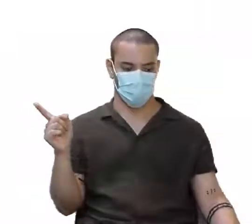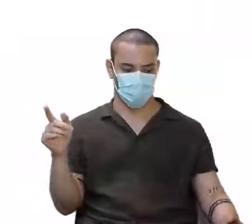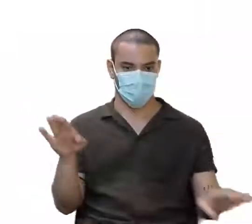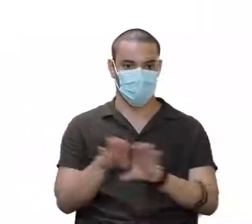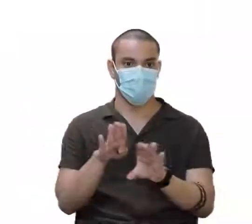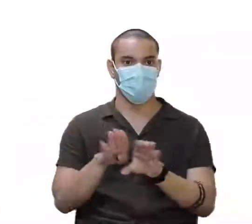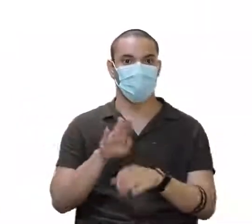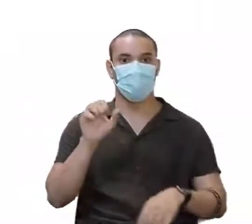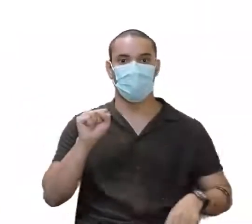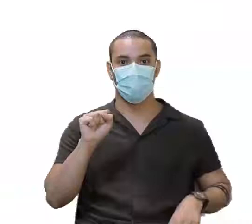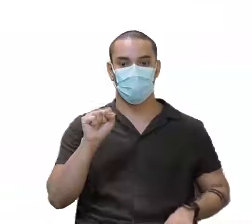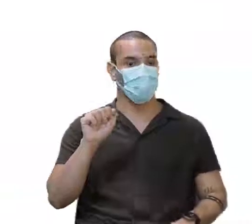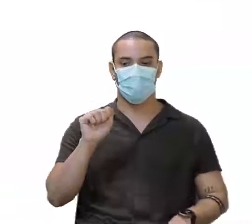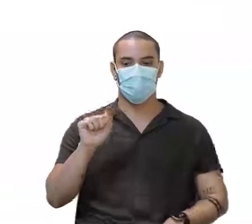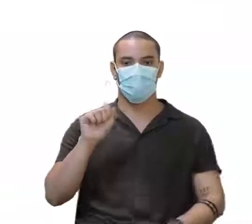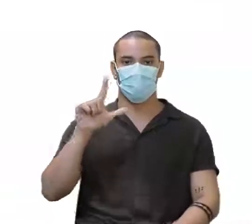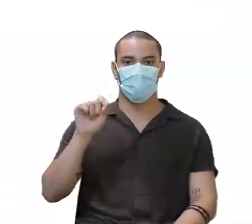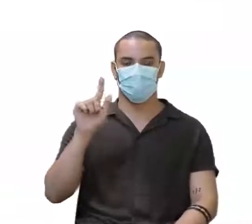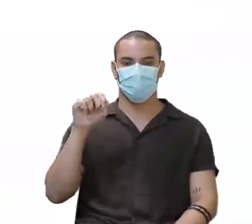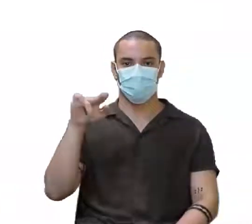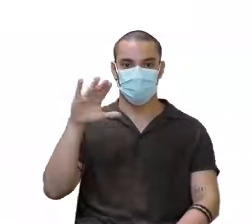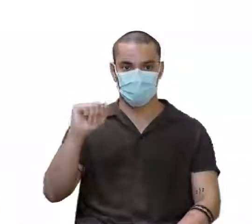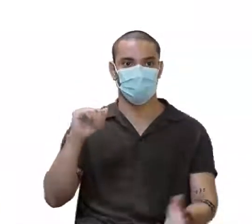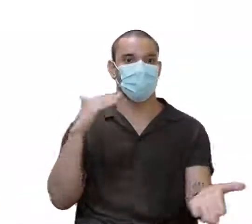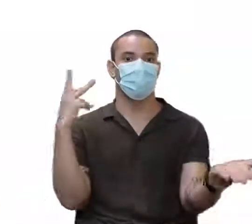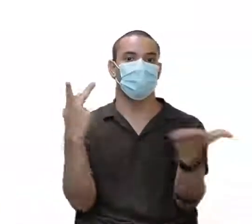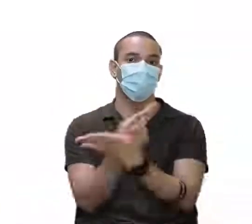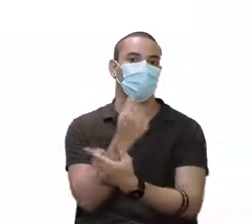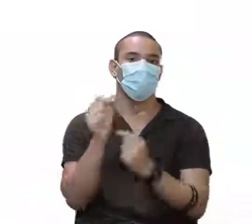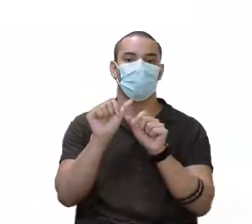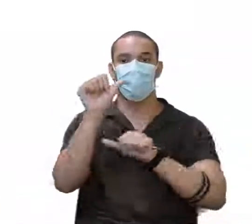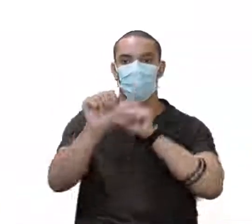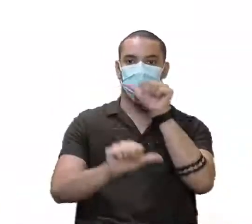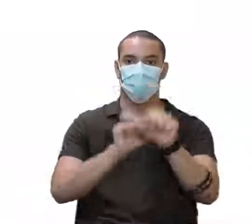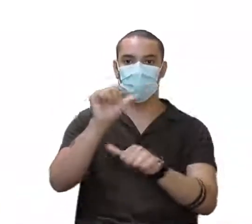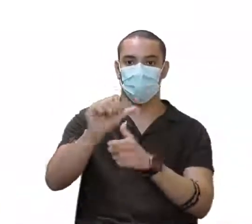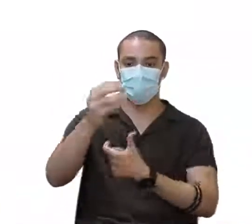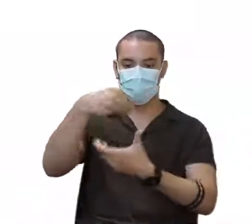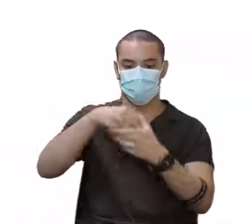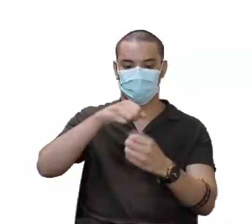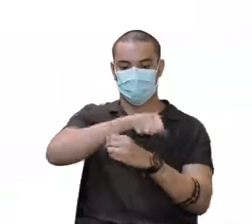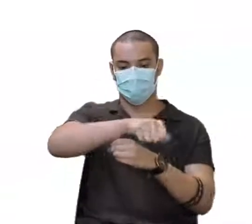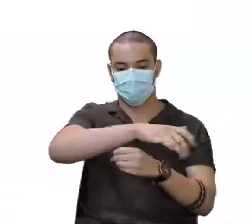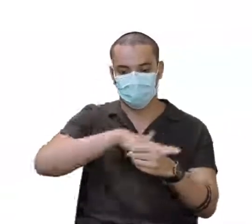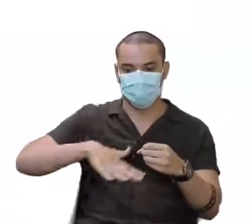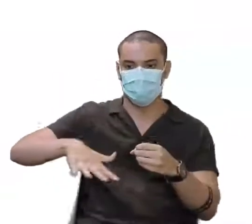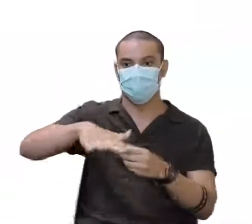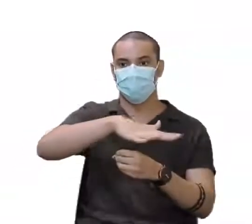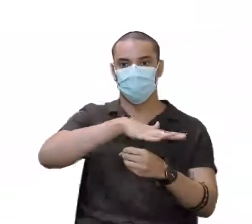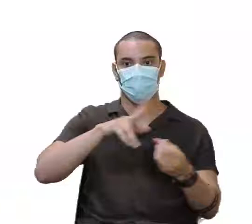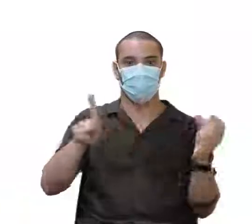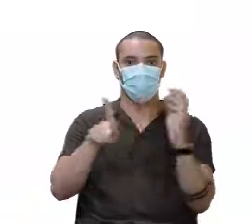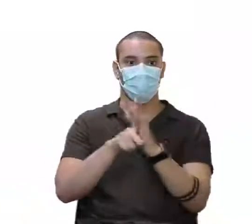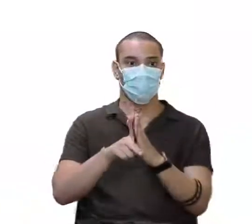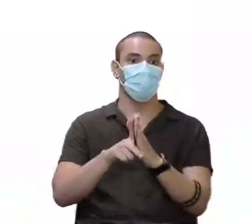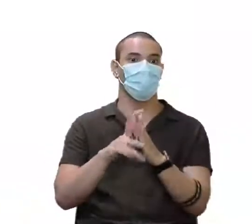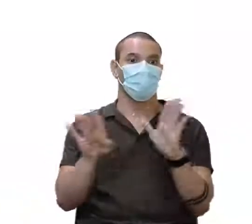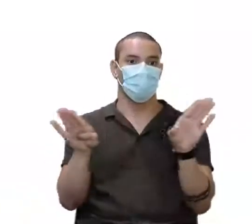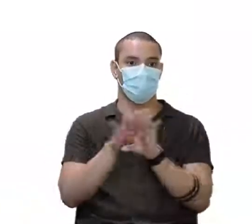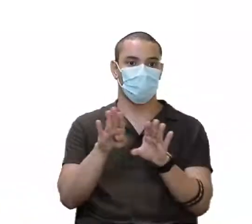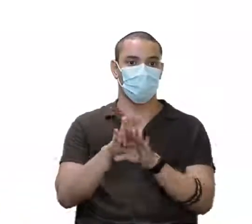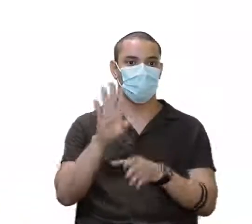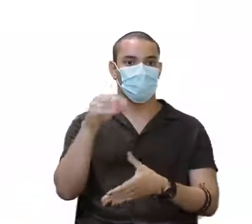Sucessão halogênica ocorre como resultado de mudanças externas ao ecossistema